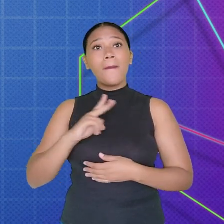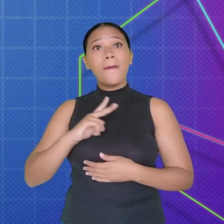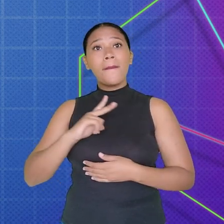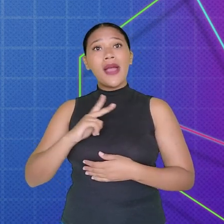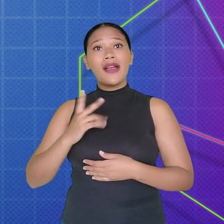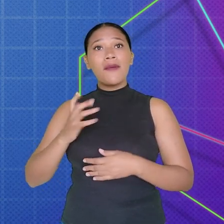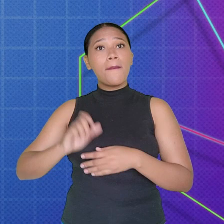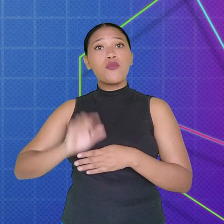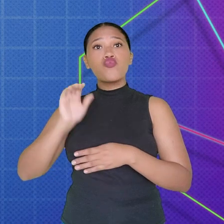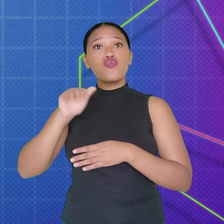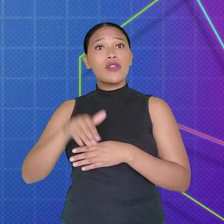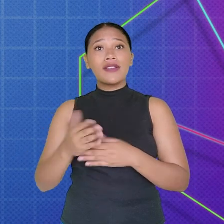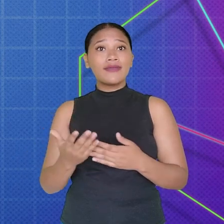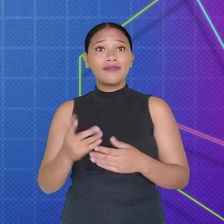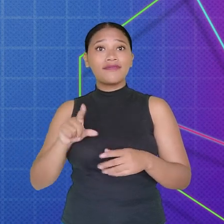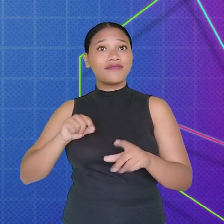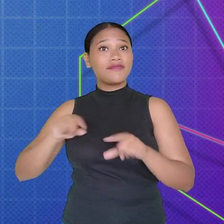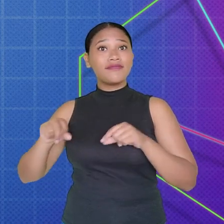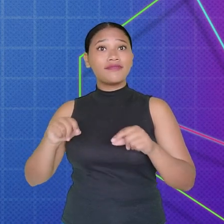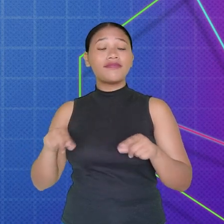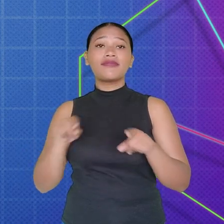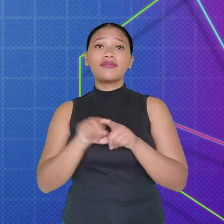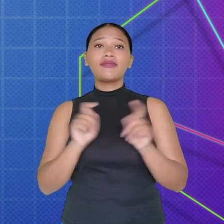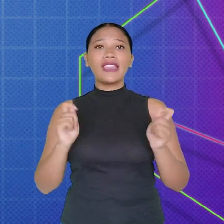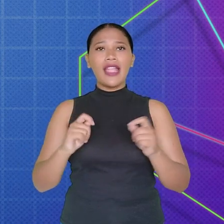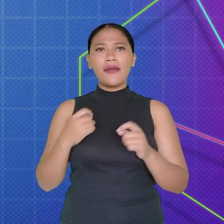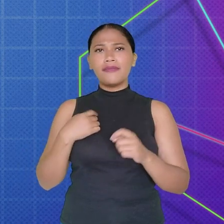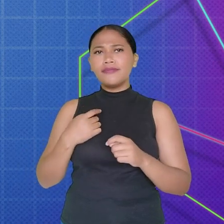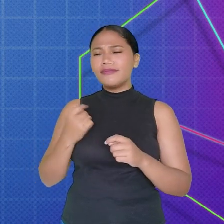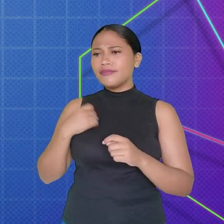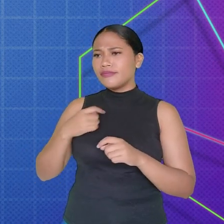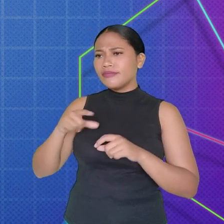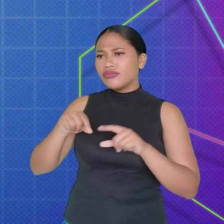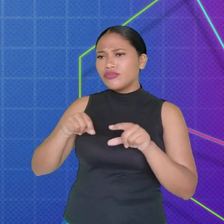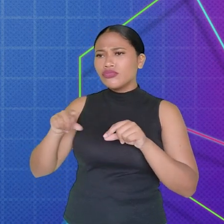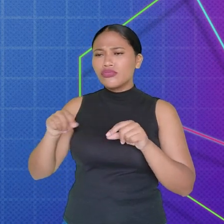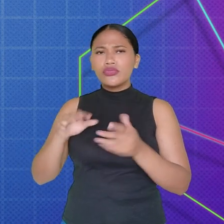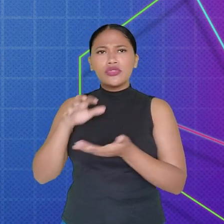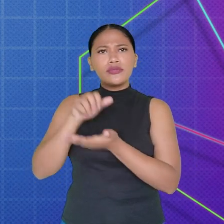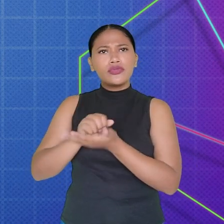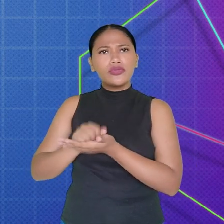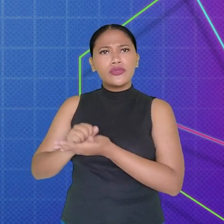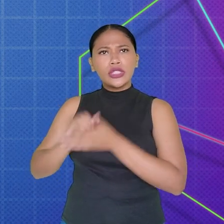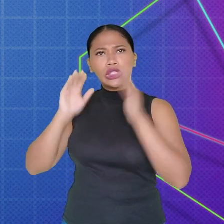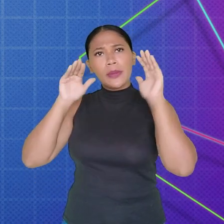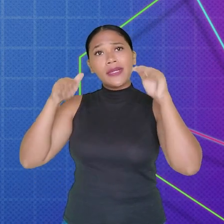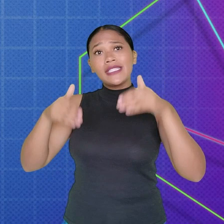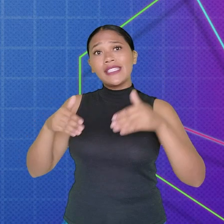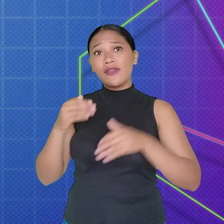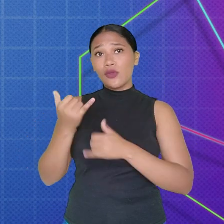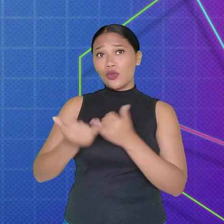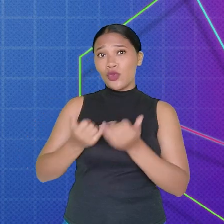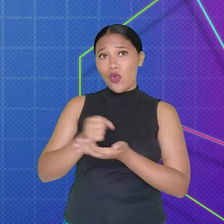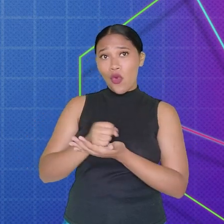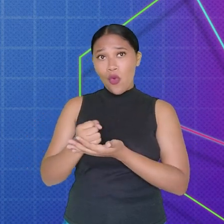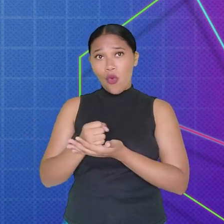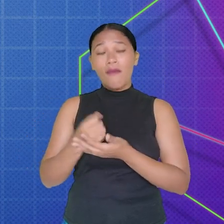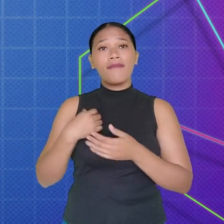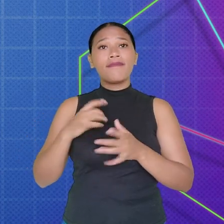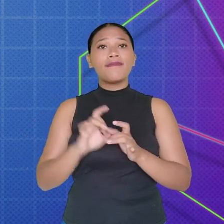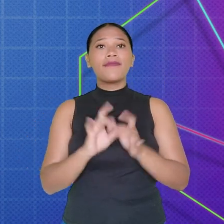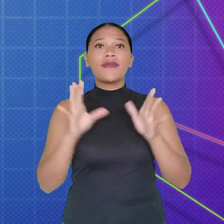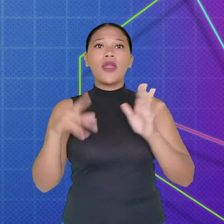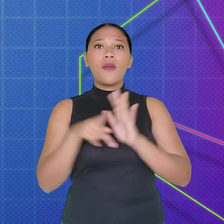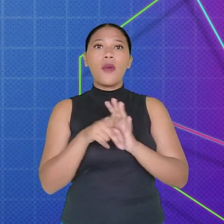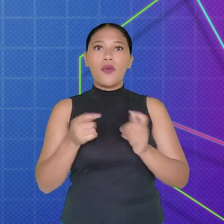pular. Além disso, o Construct também oferece a possibilidade de mapear teclas de entrada para funções específicas do jogo, permitindo